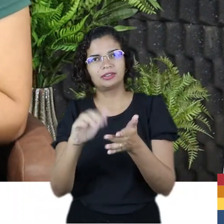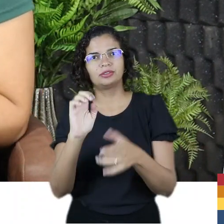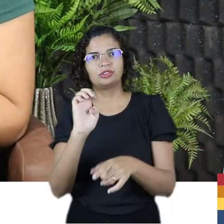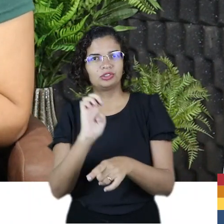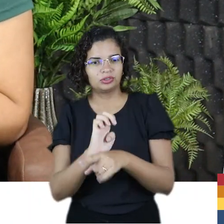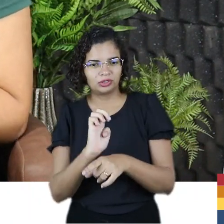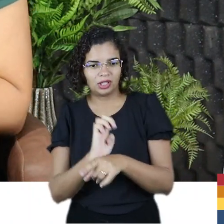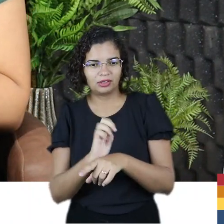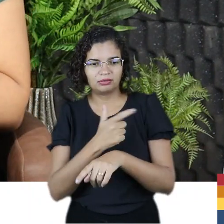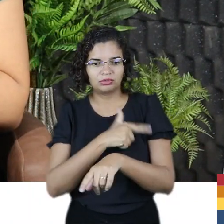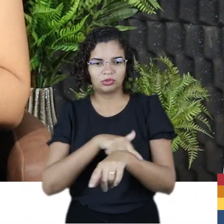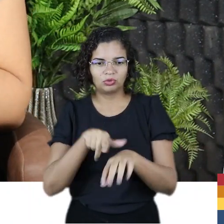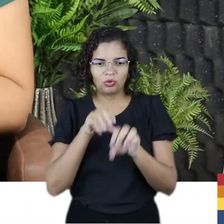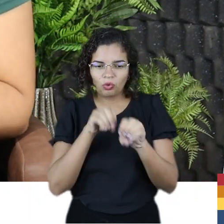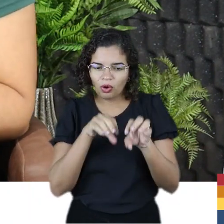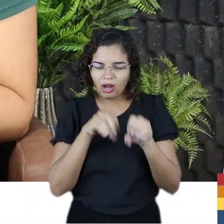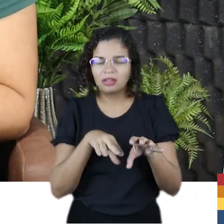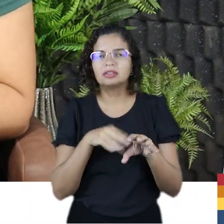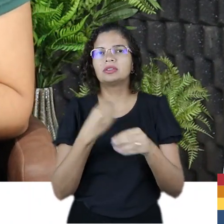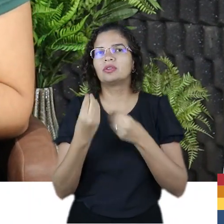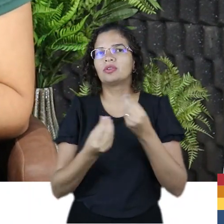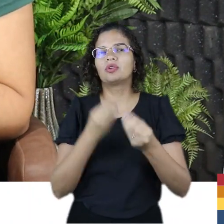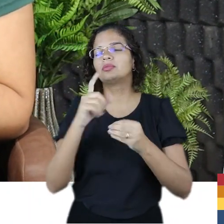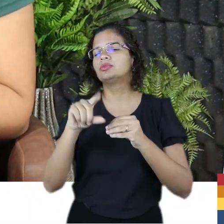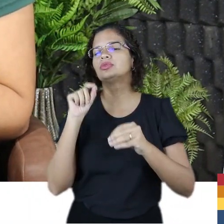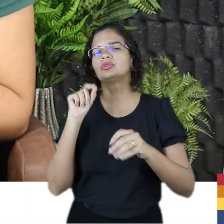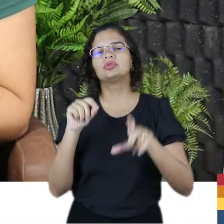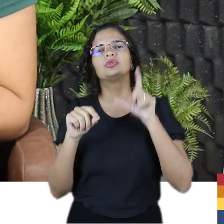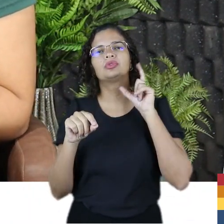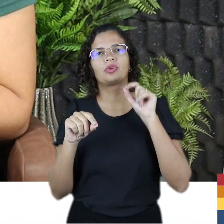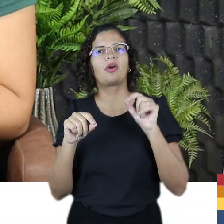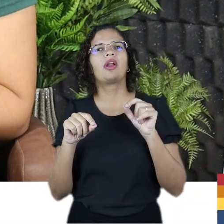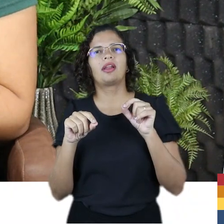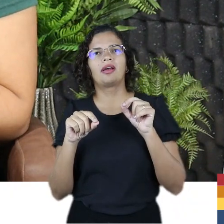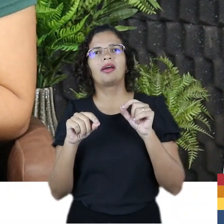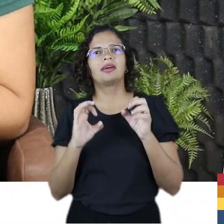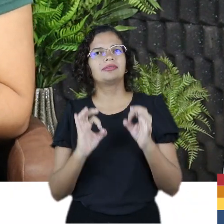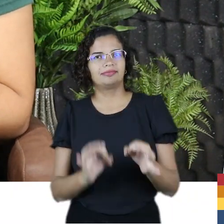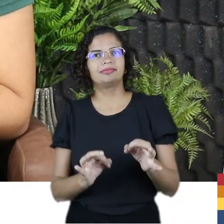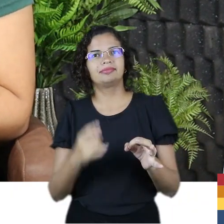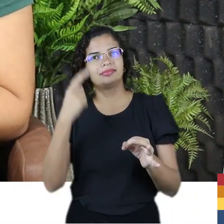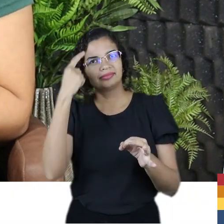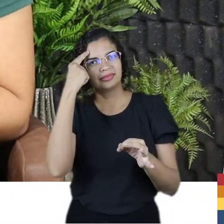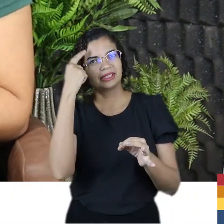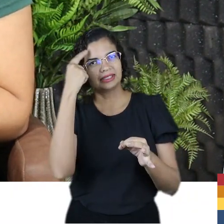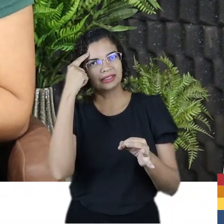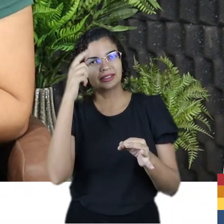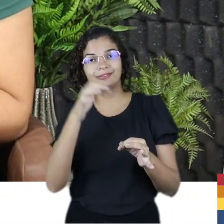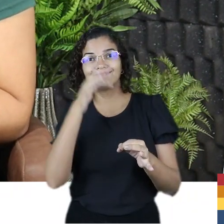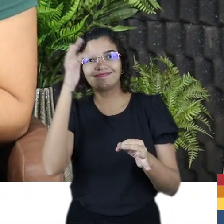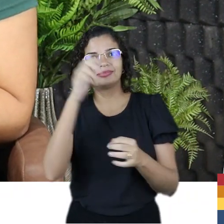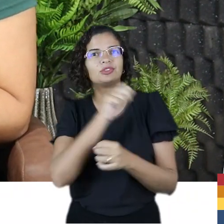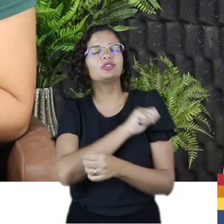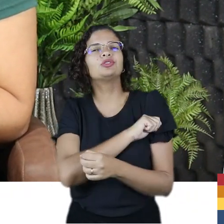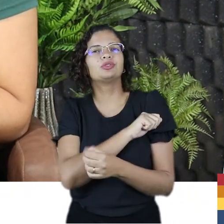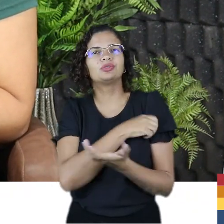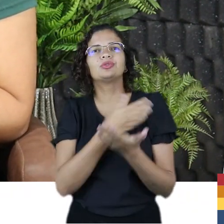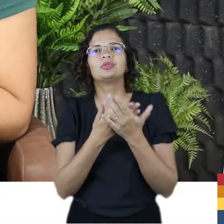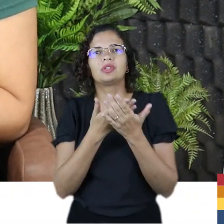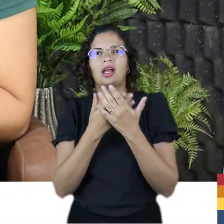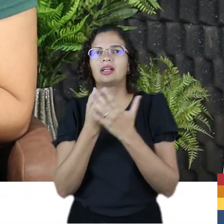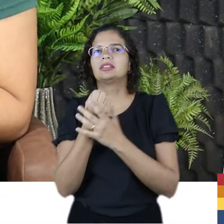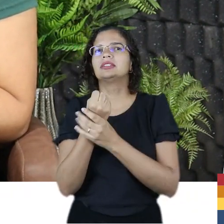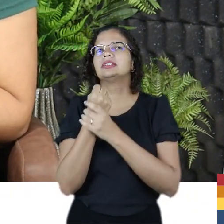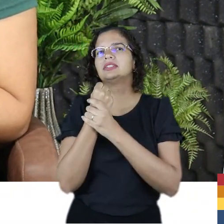tomar decisões mais assertivas pensando em quem no estudante em assegurar o direito de aprendizagem do